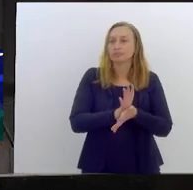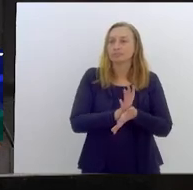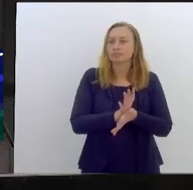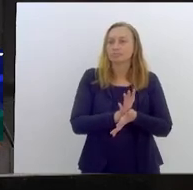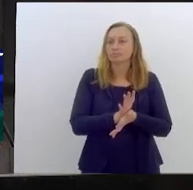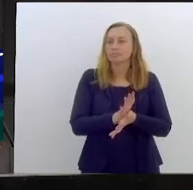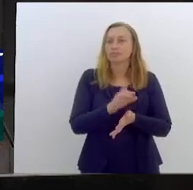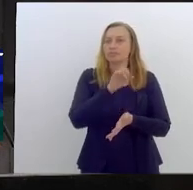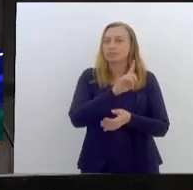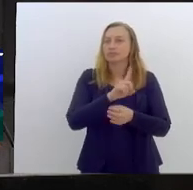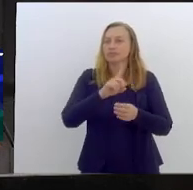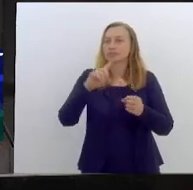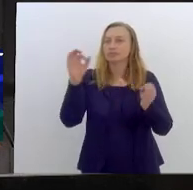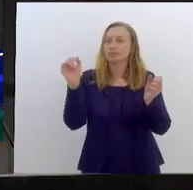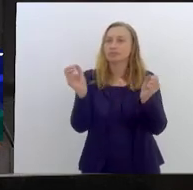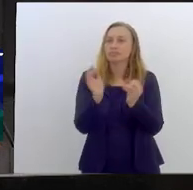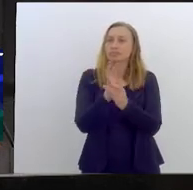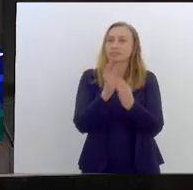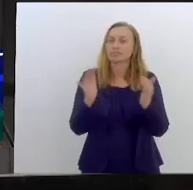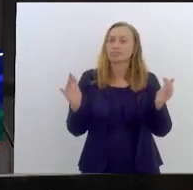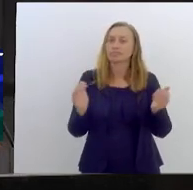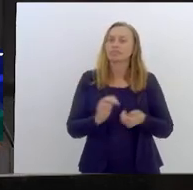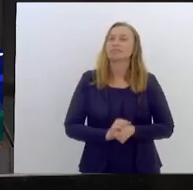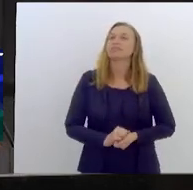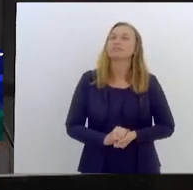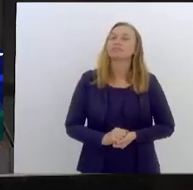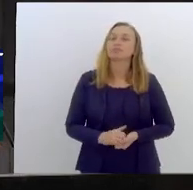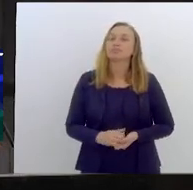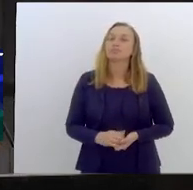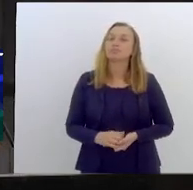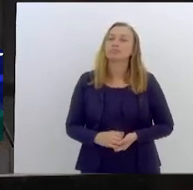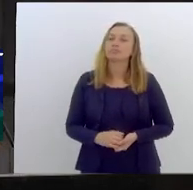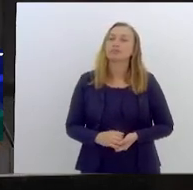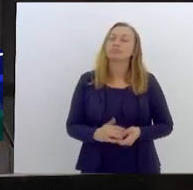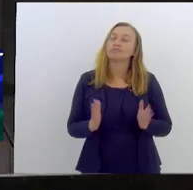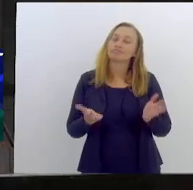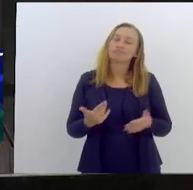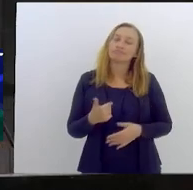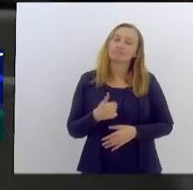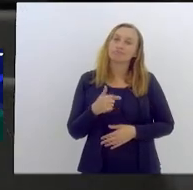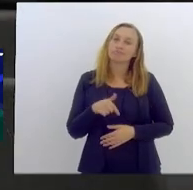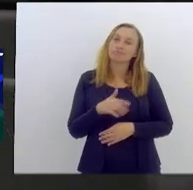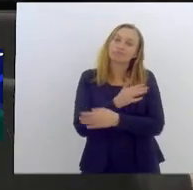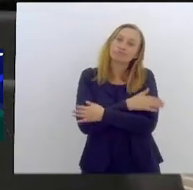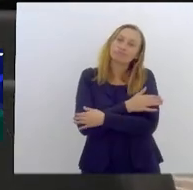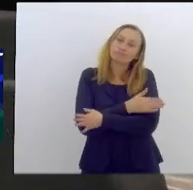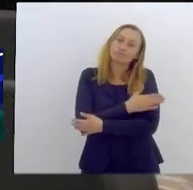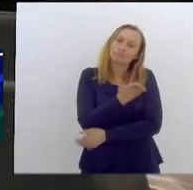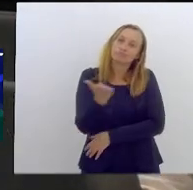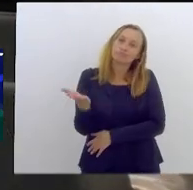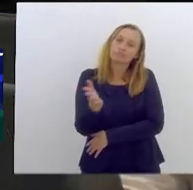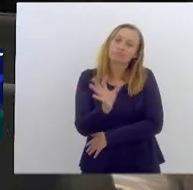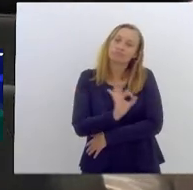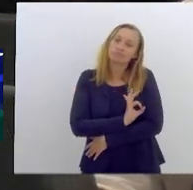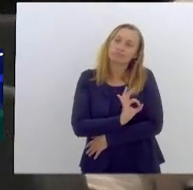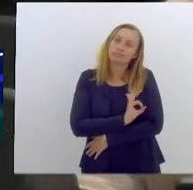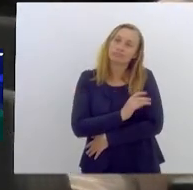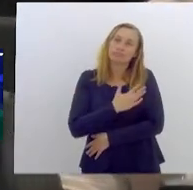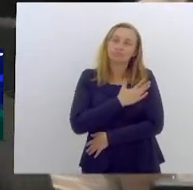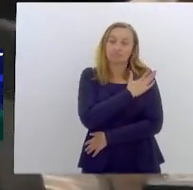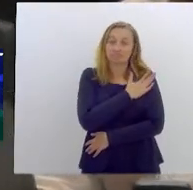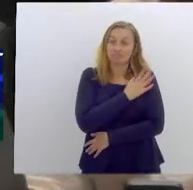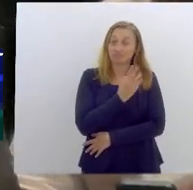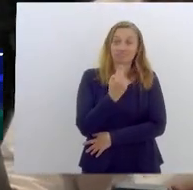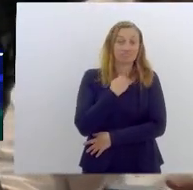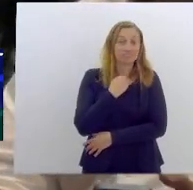pela glória de Deus. E hoje eu estou aqui para abraçar esses policiais militares e não poderia deixar